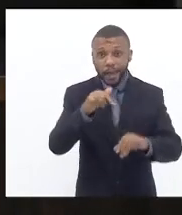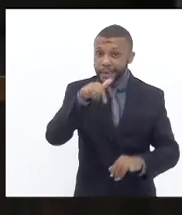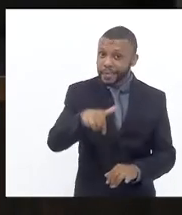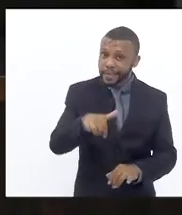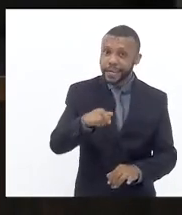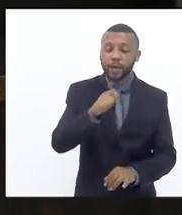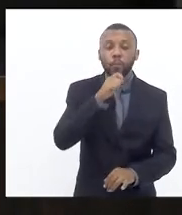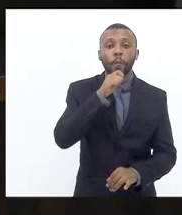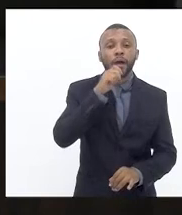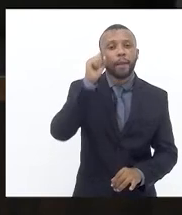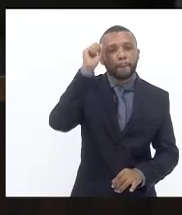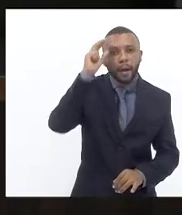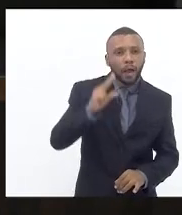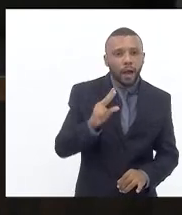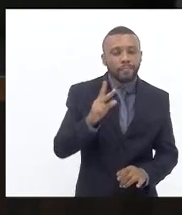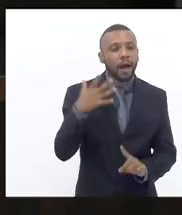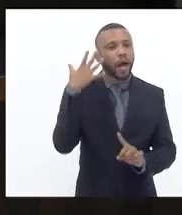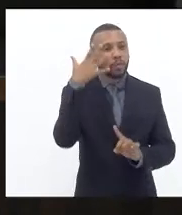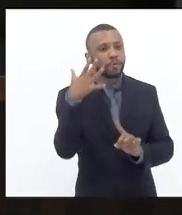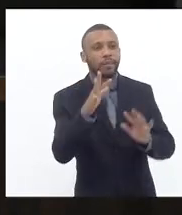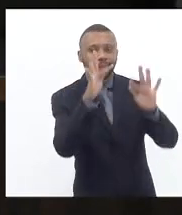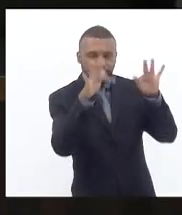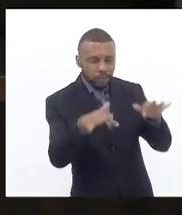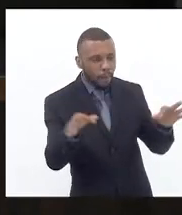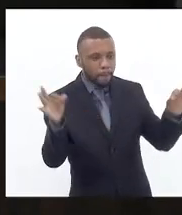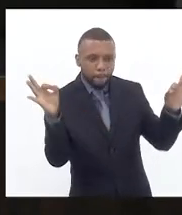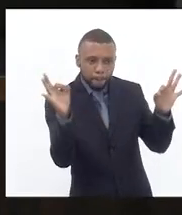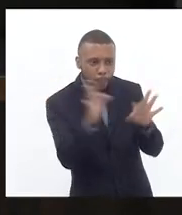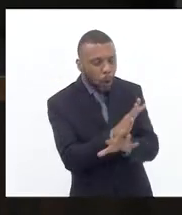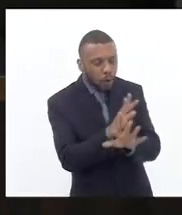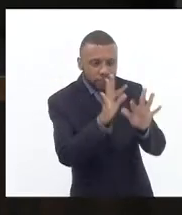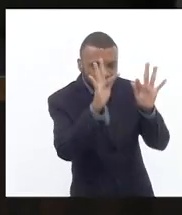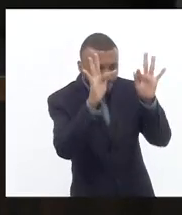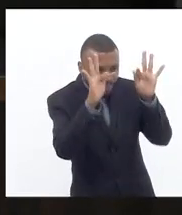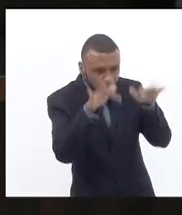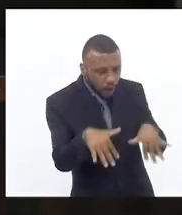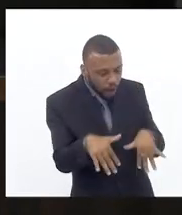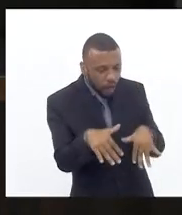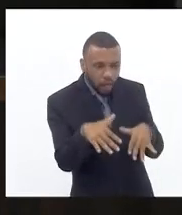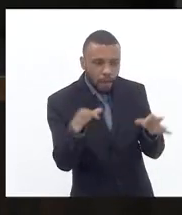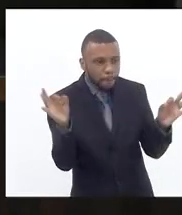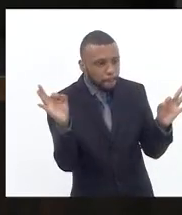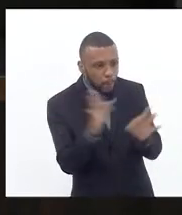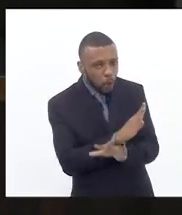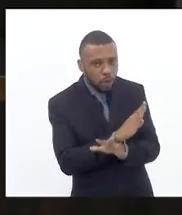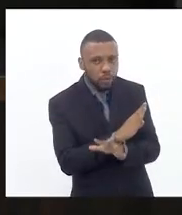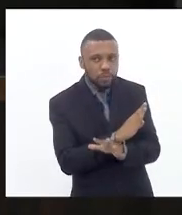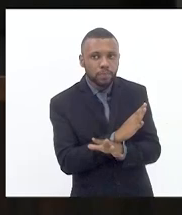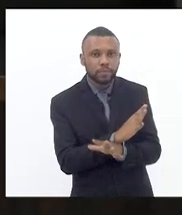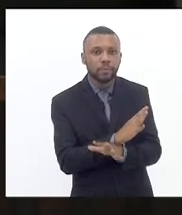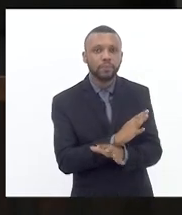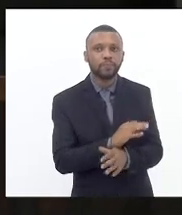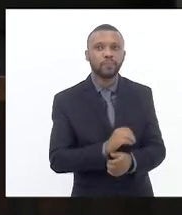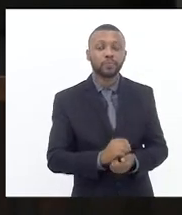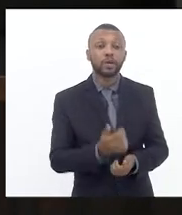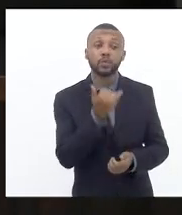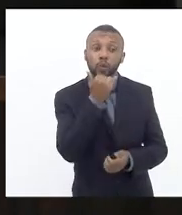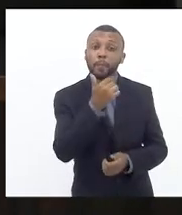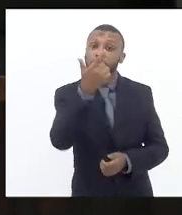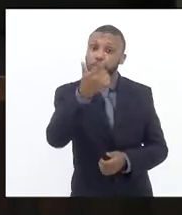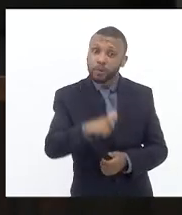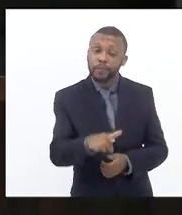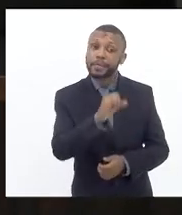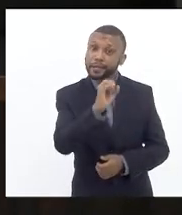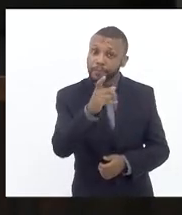malandro está encerrado a sua fala está encerrada a sua fala se eu só vou repetir